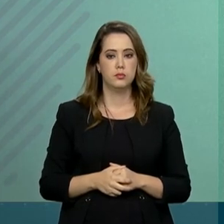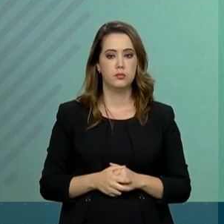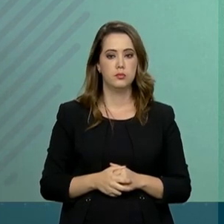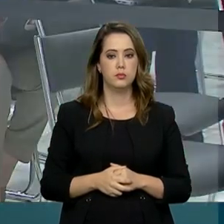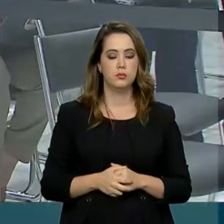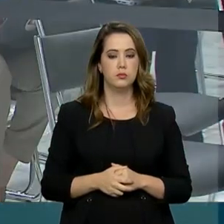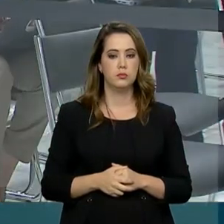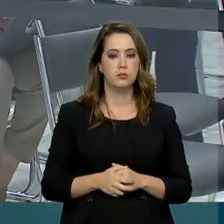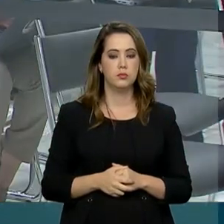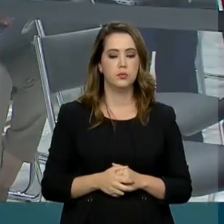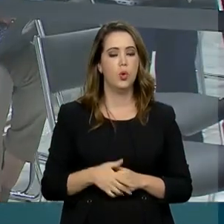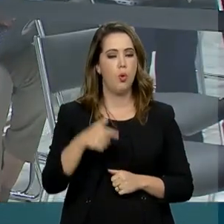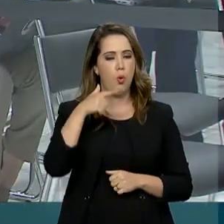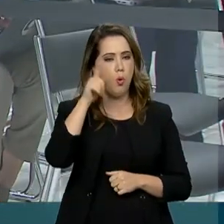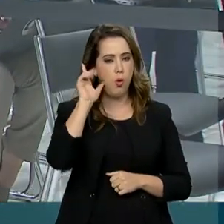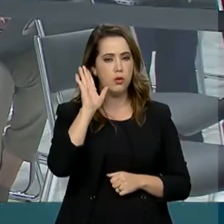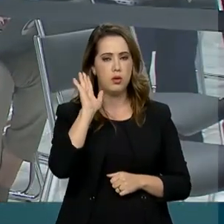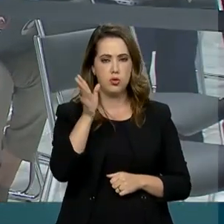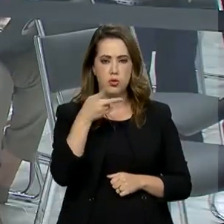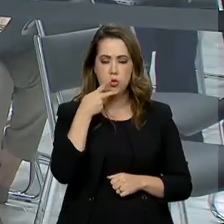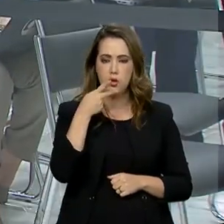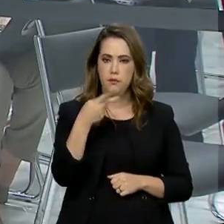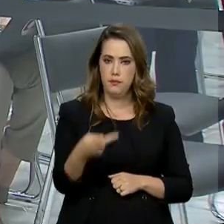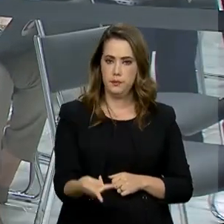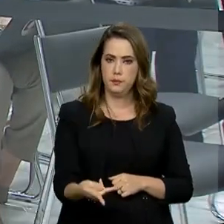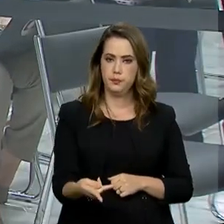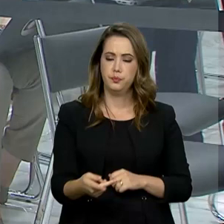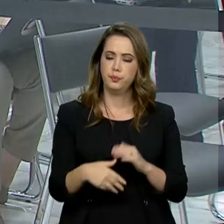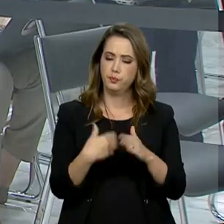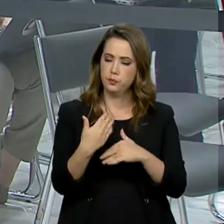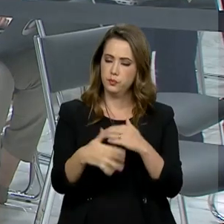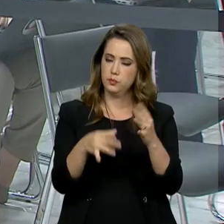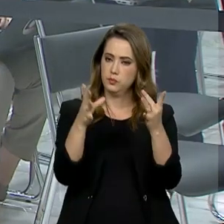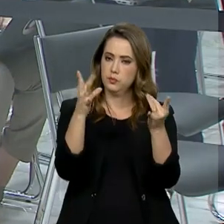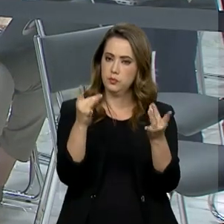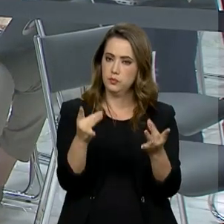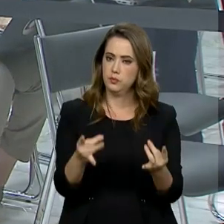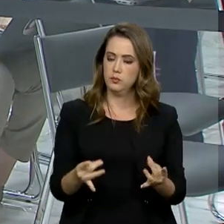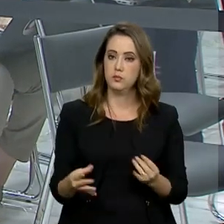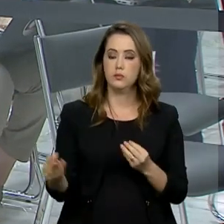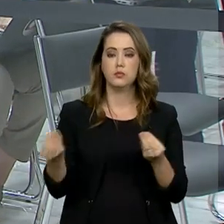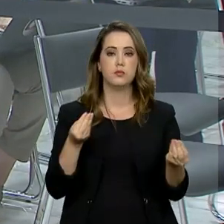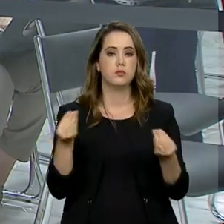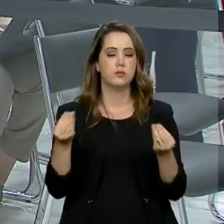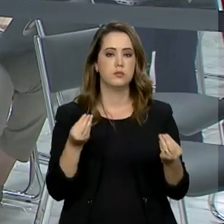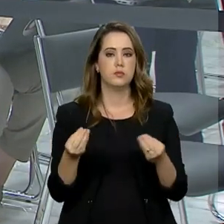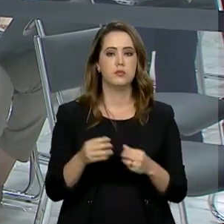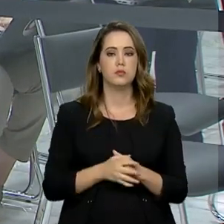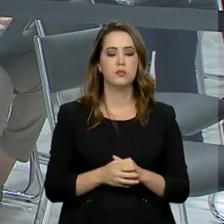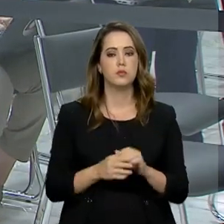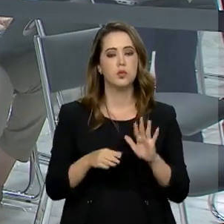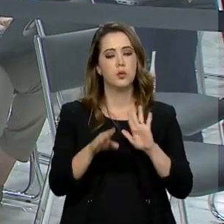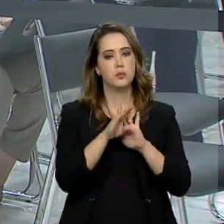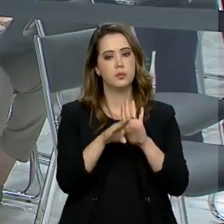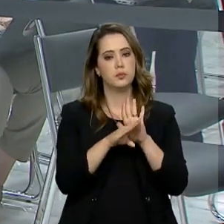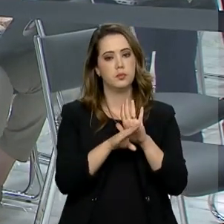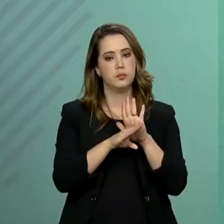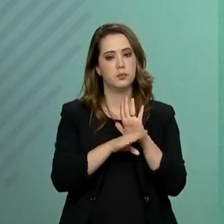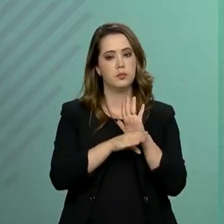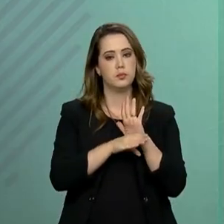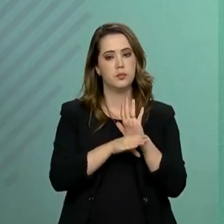ontem já tive a oportunidade de avançar lis com a a programação